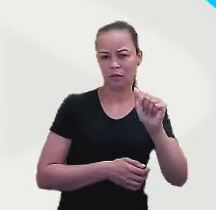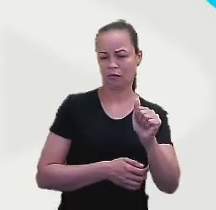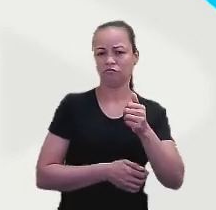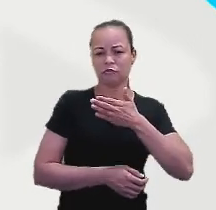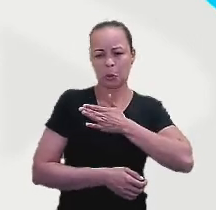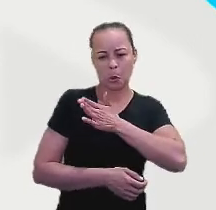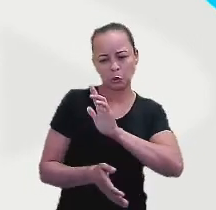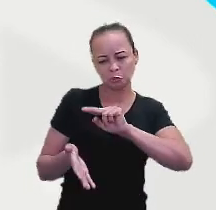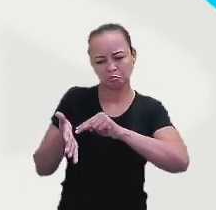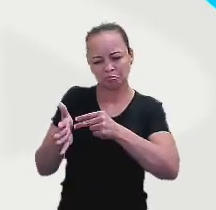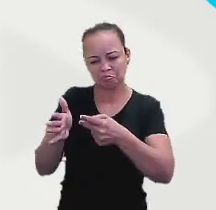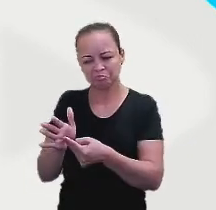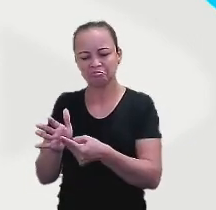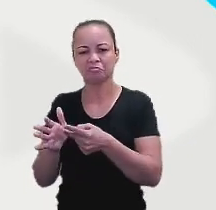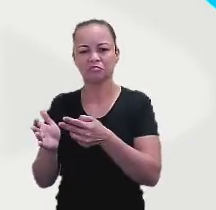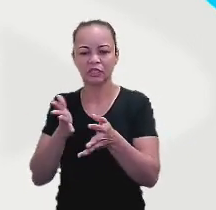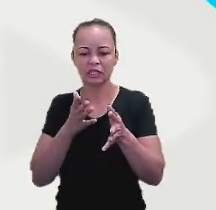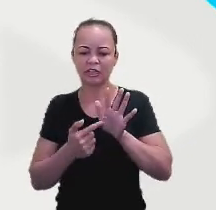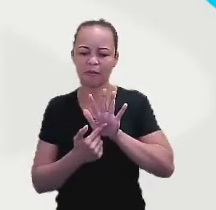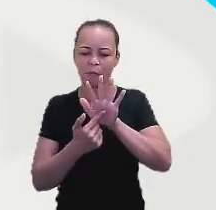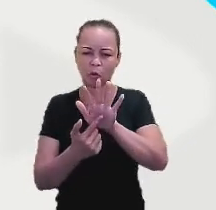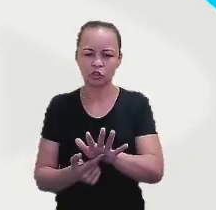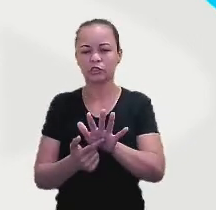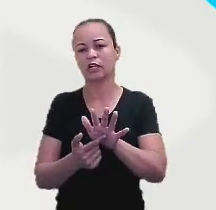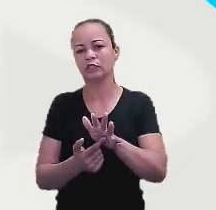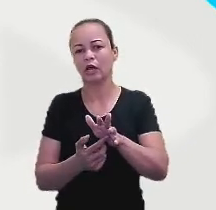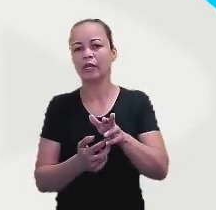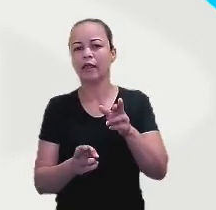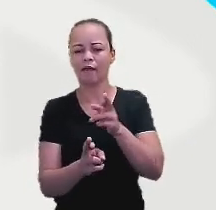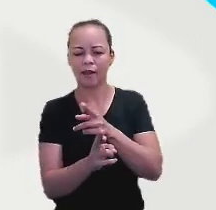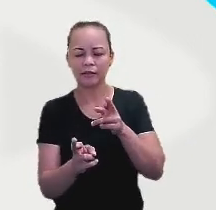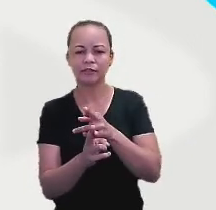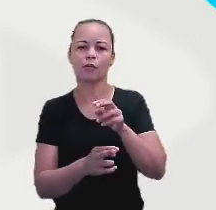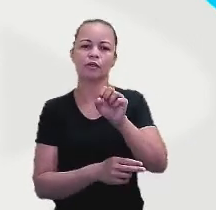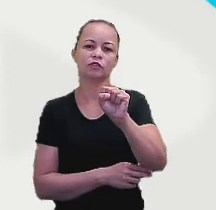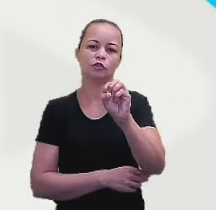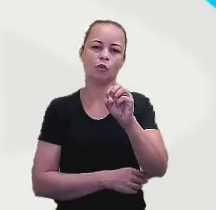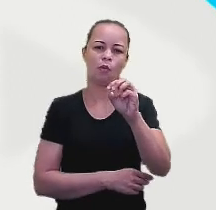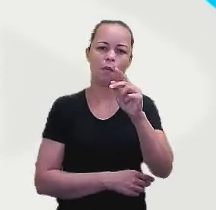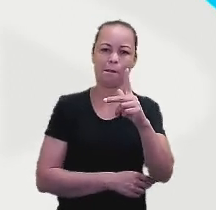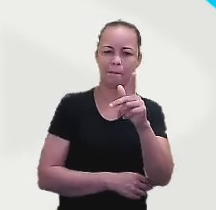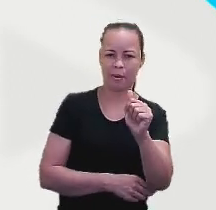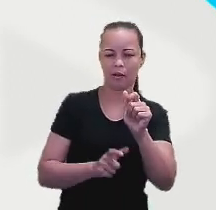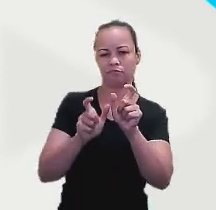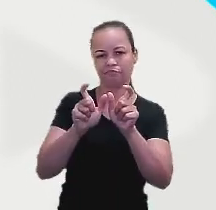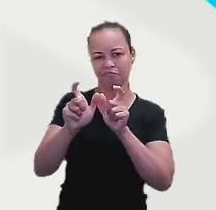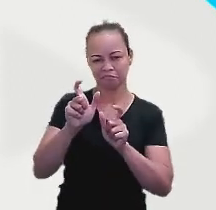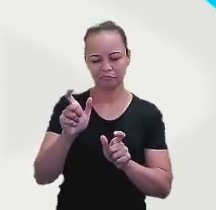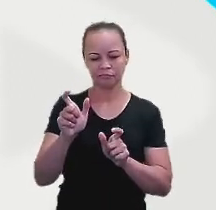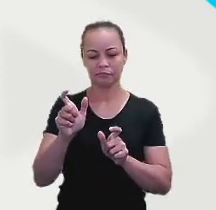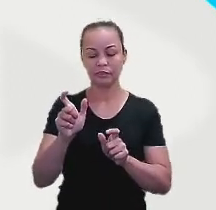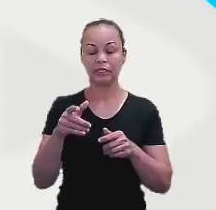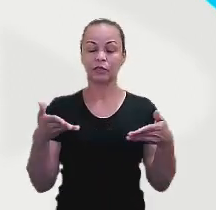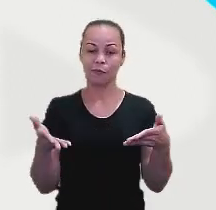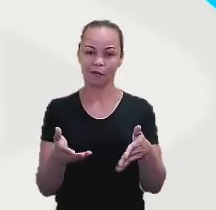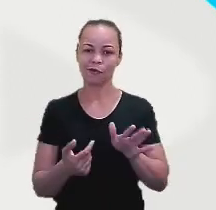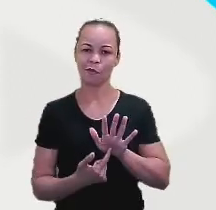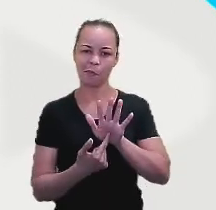que estava ali apresentado no dicionário em relação ao verbete sopa. E aí eu trouxe outro verbete